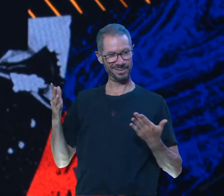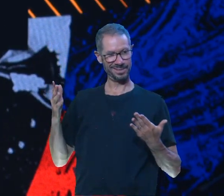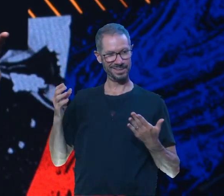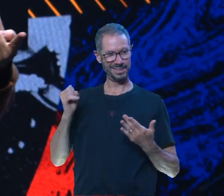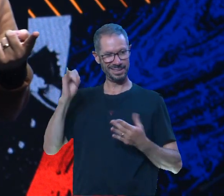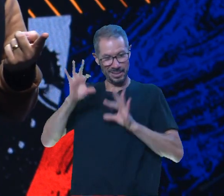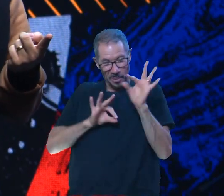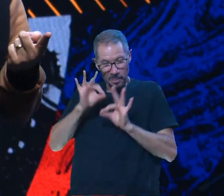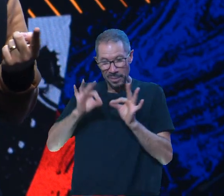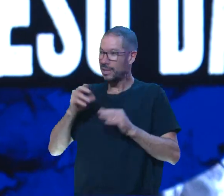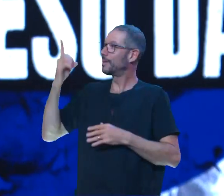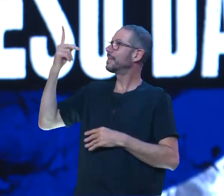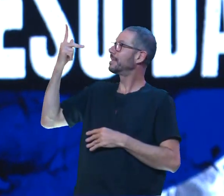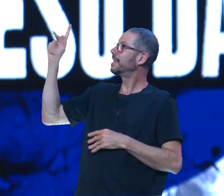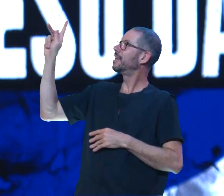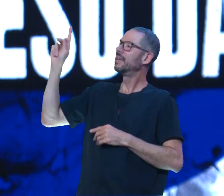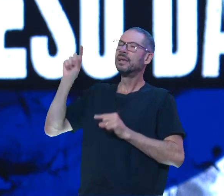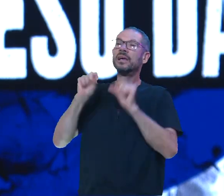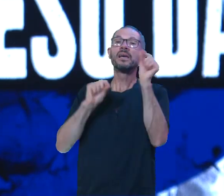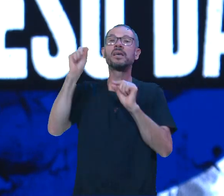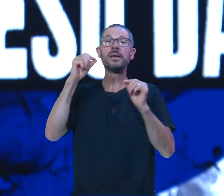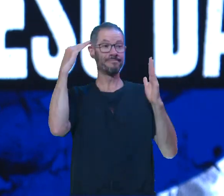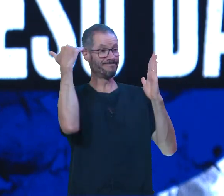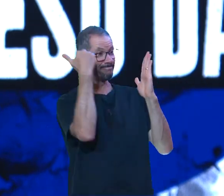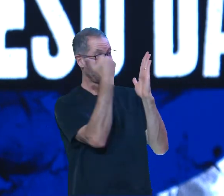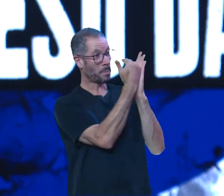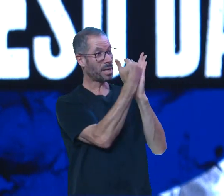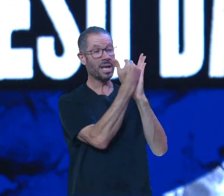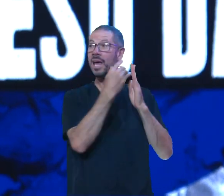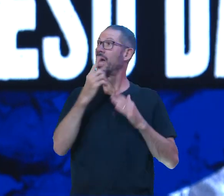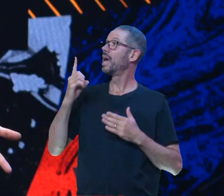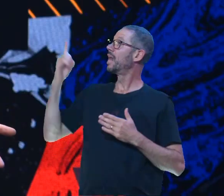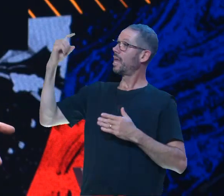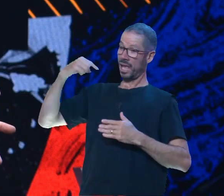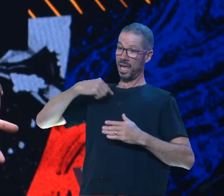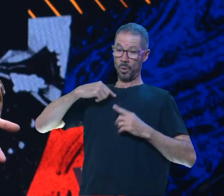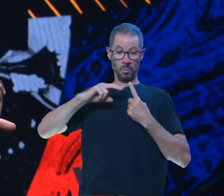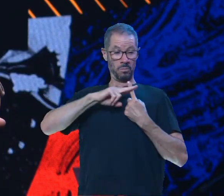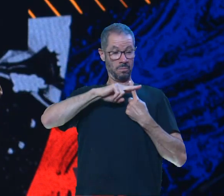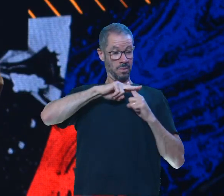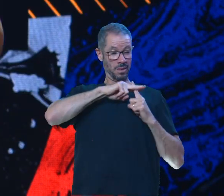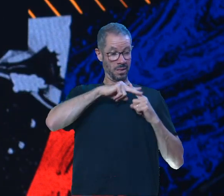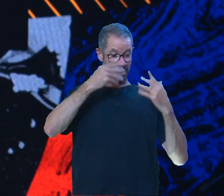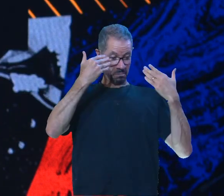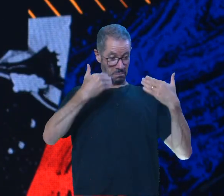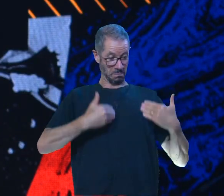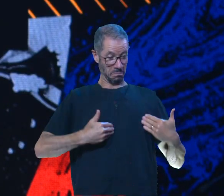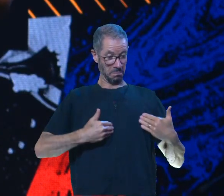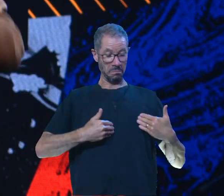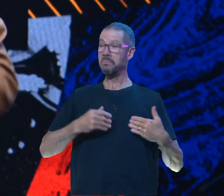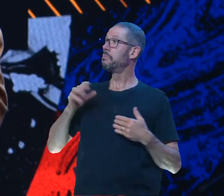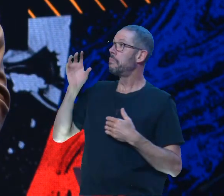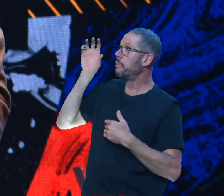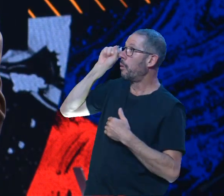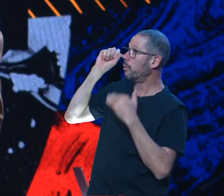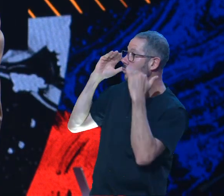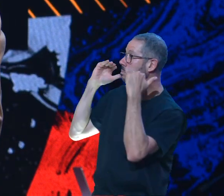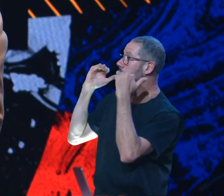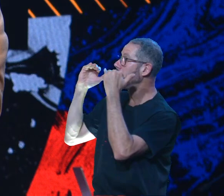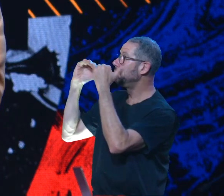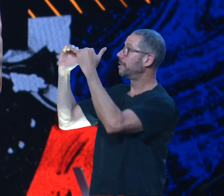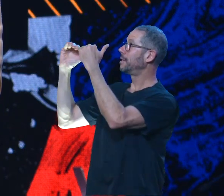Se o plano é dele, quem tem que cumprir o plano? Ele. Eu sou só um instrumento. Ouço e